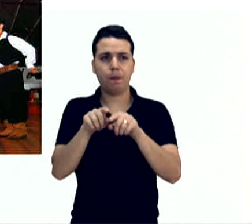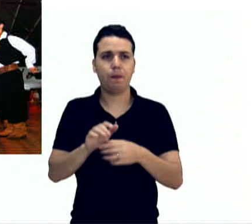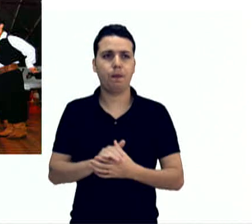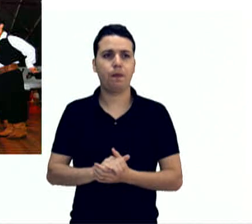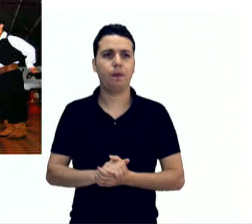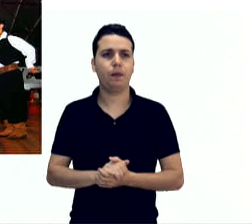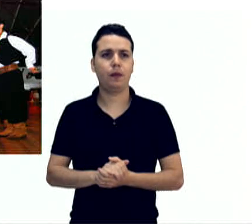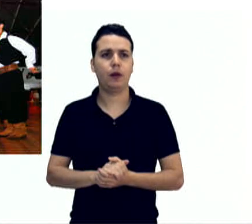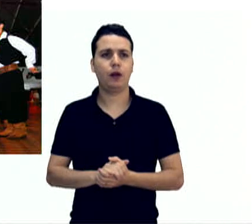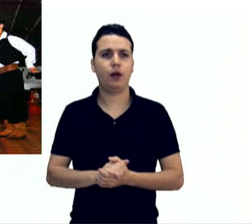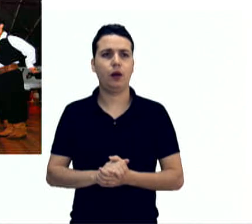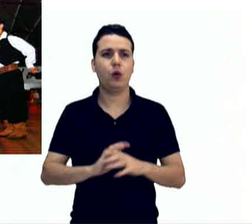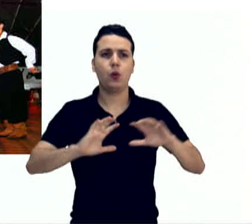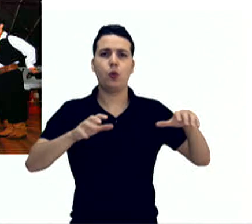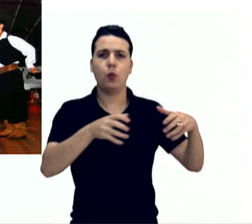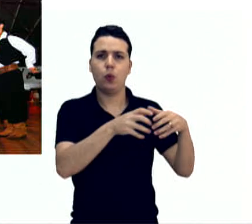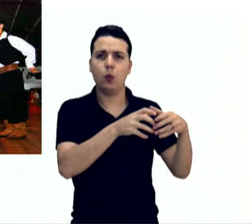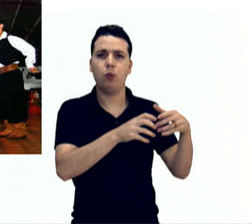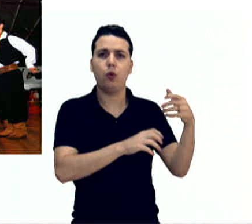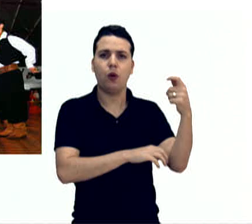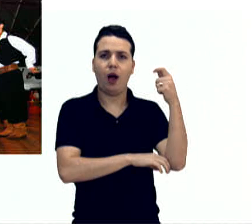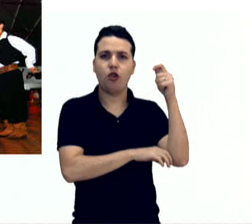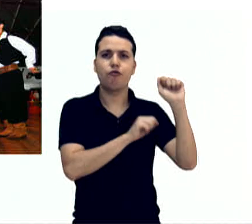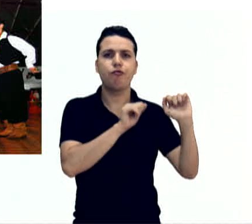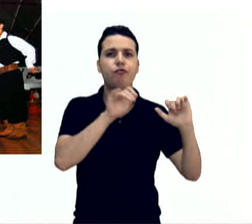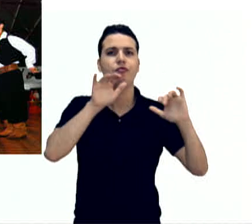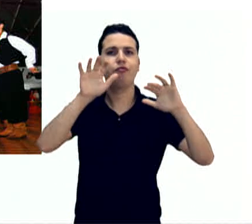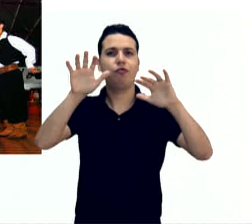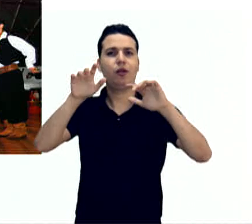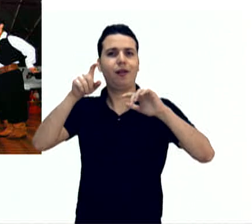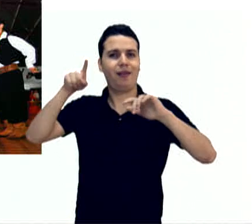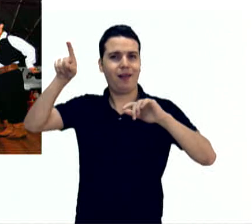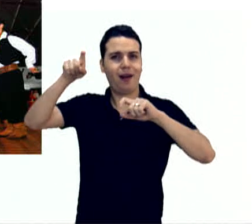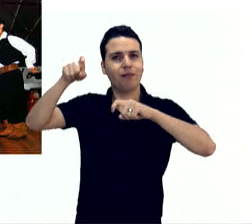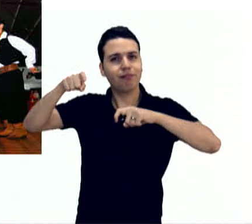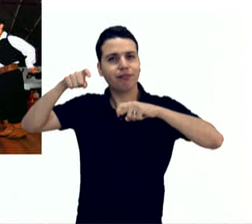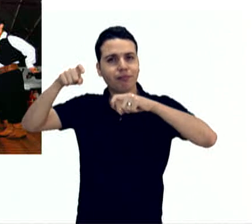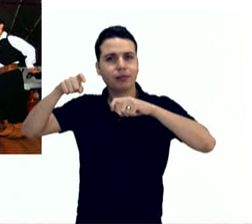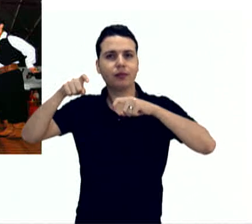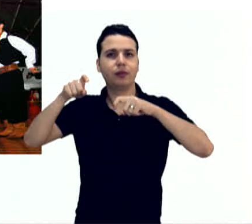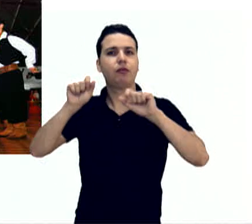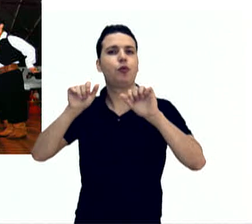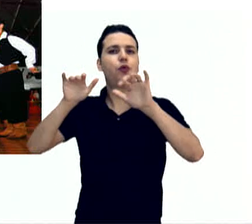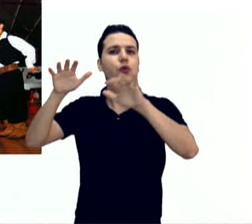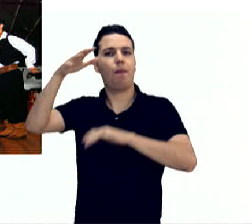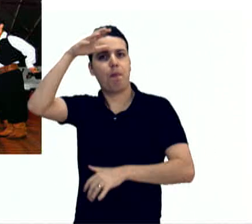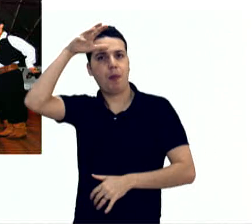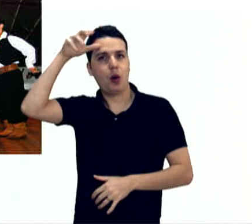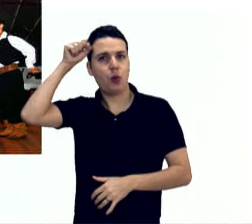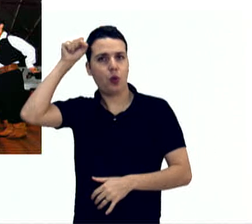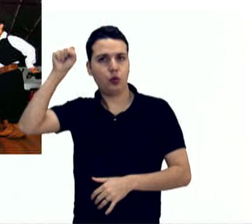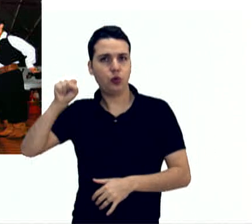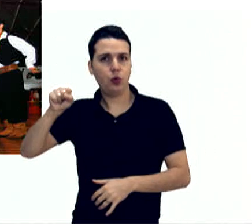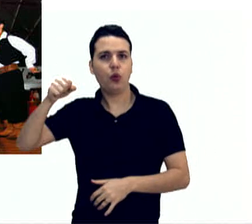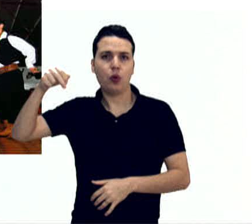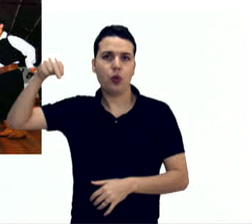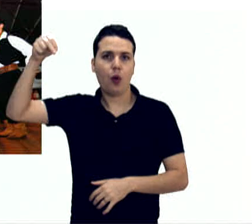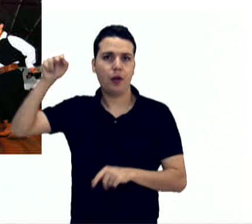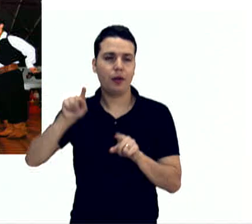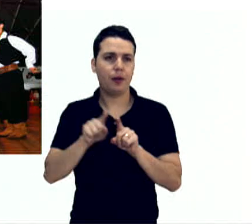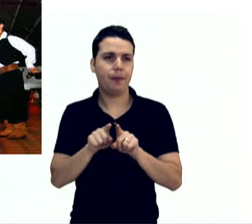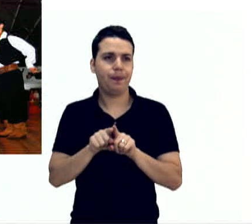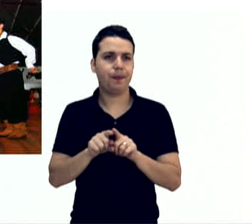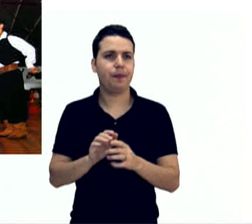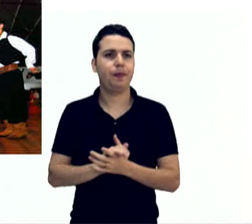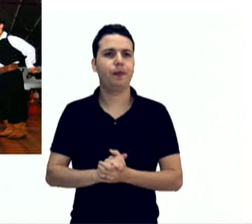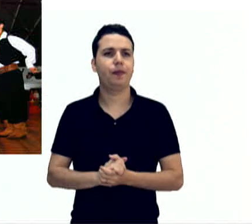em busca de novas fronteiras agrícolas no século XX. Hoje, podemos encontrar grupos famosos responsáveis pelo ritmo